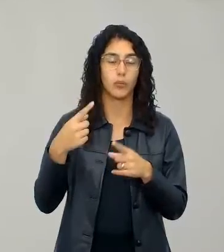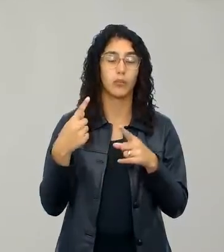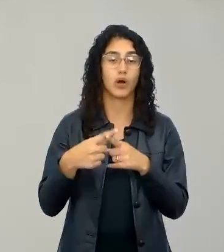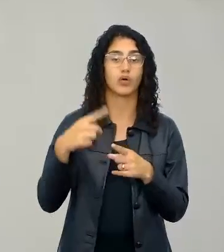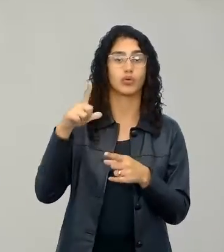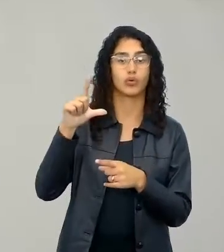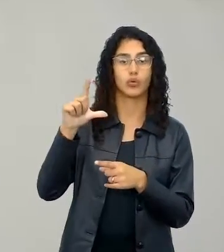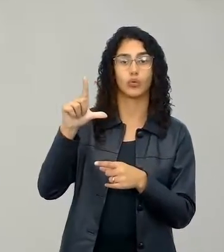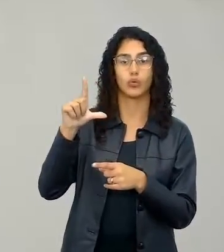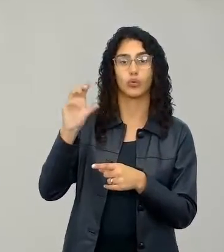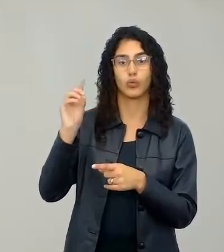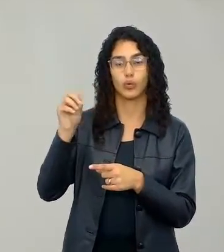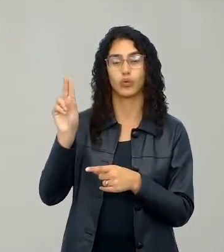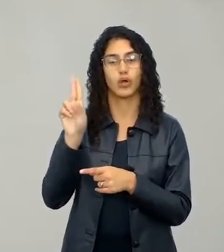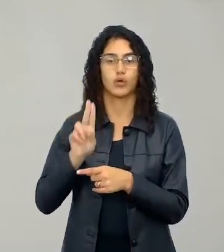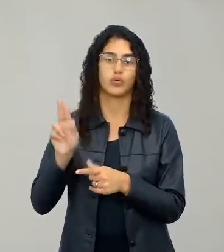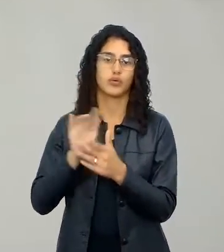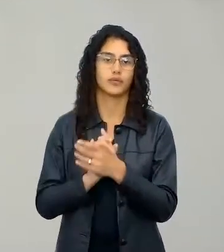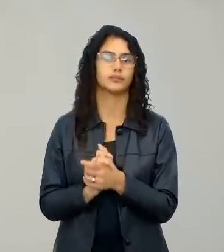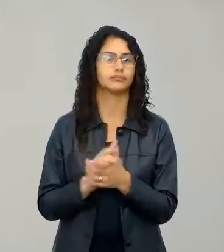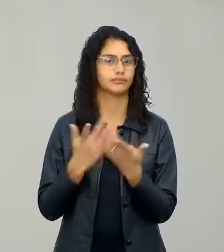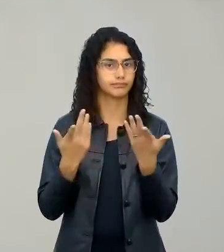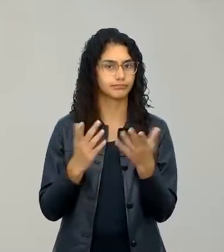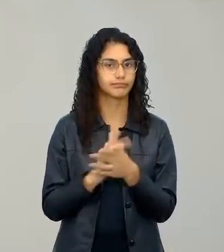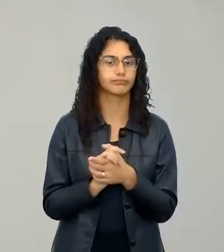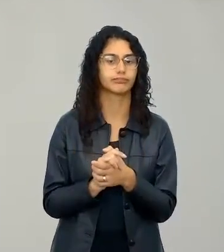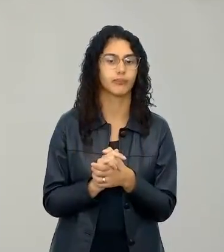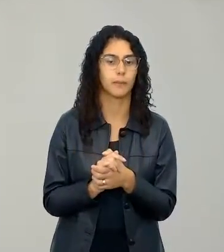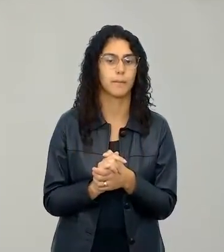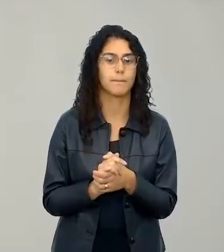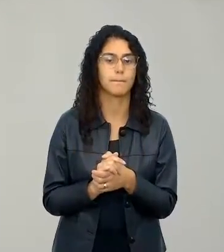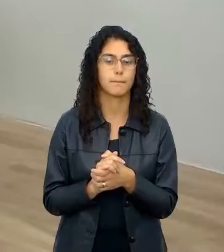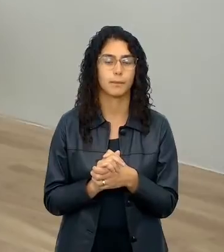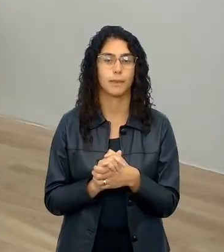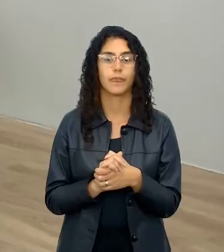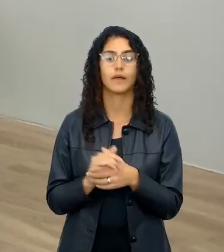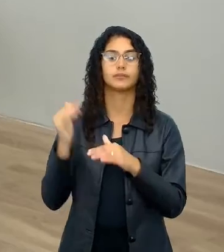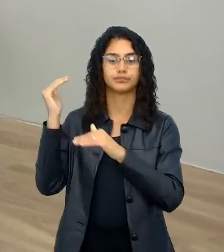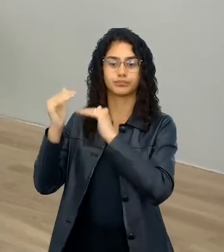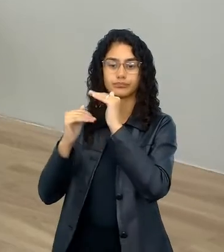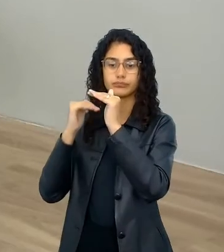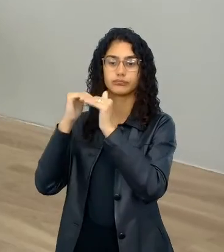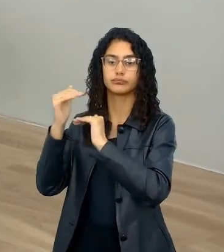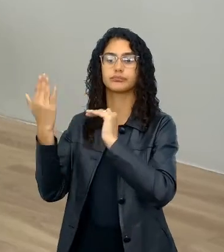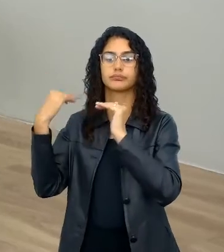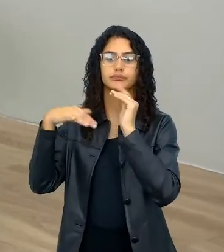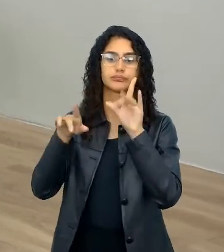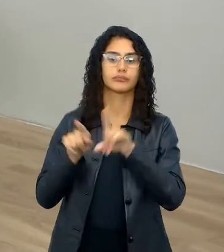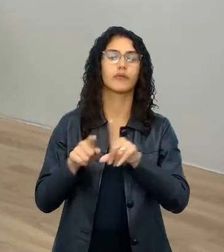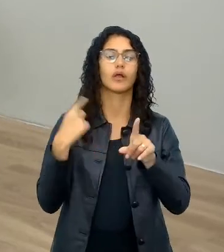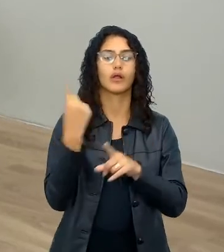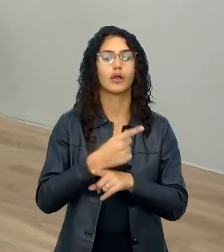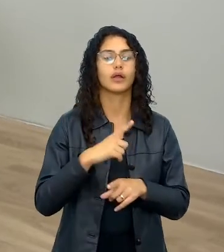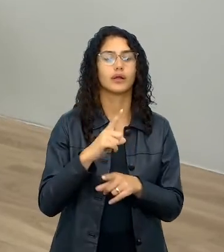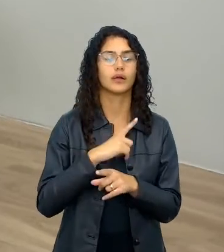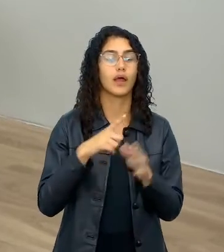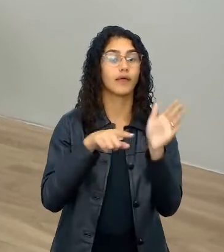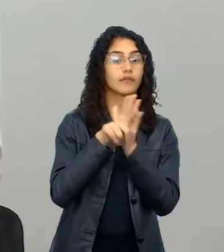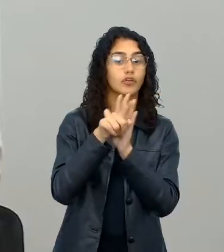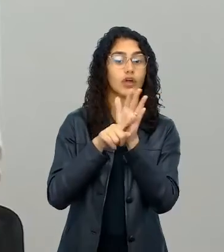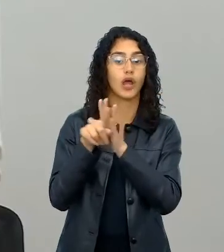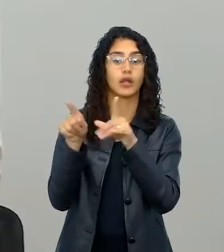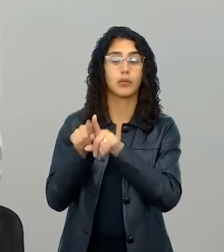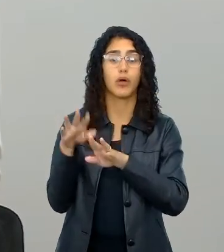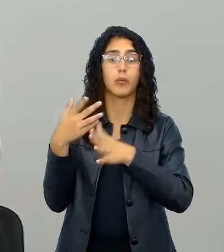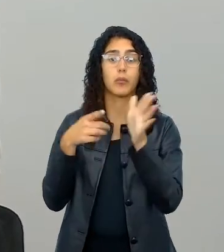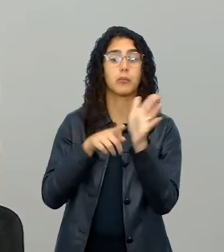na agricultura. Olha que sério. O microplástico ele está avançando aí. A gente tem investigado também